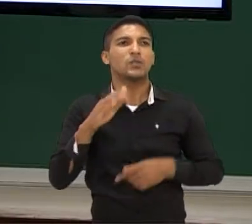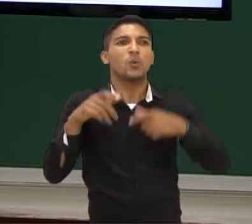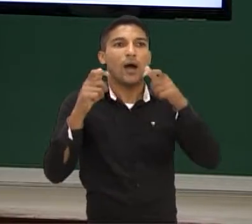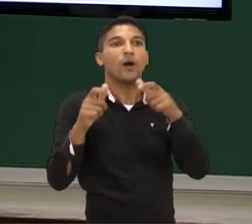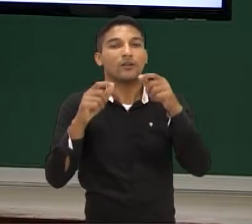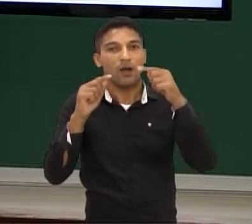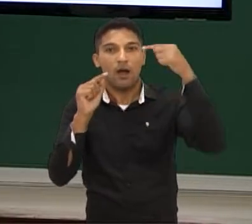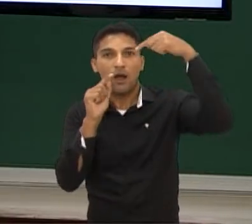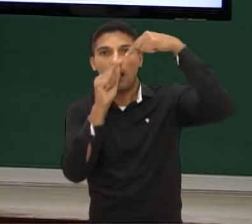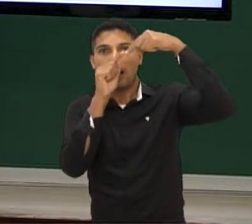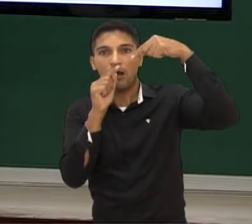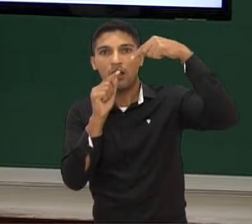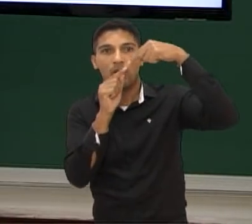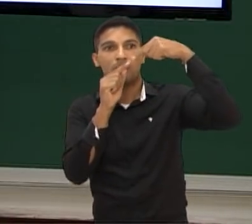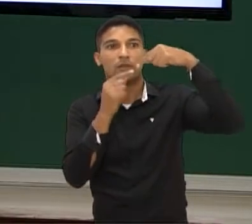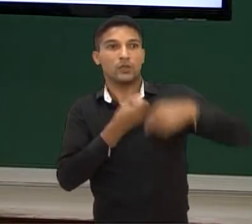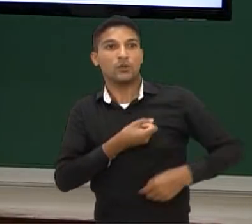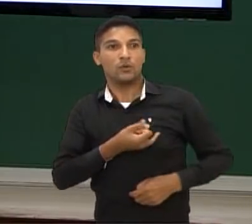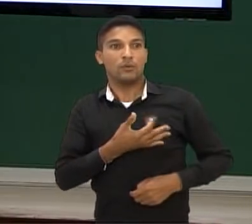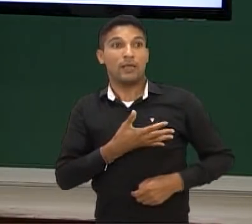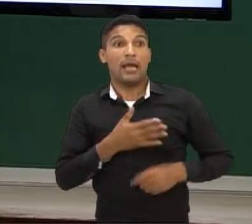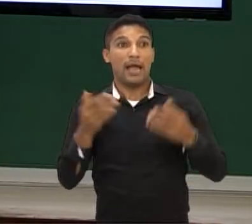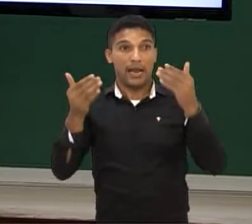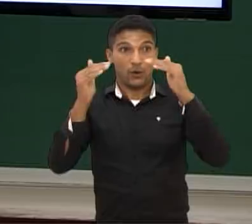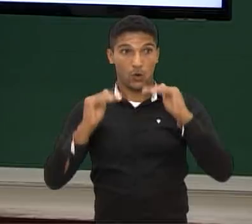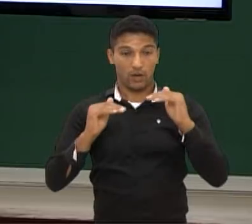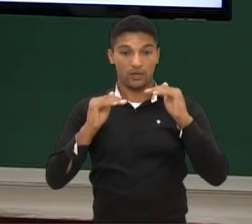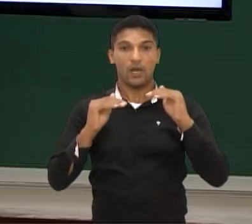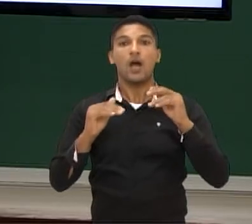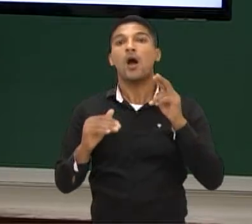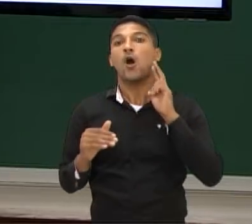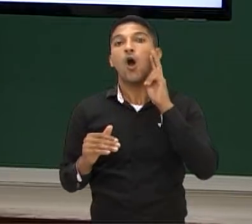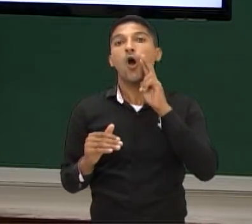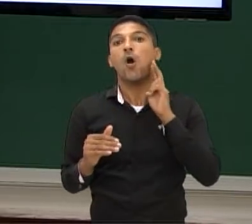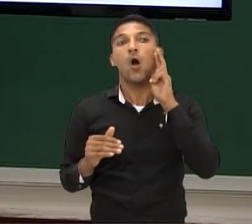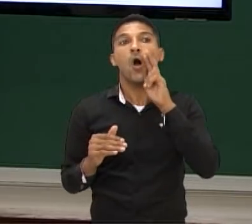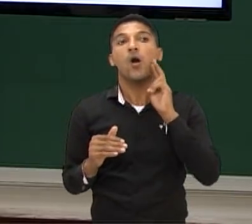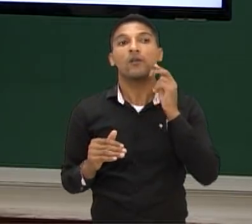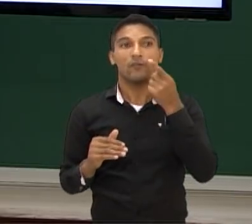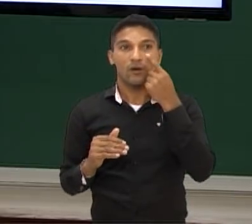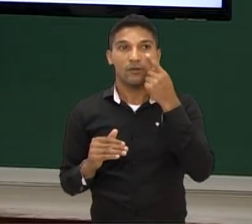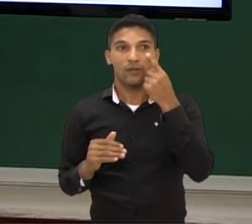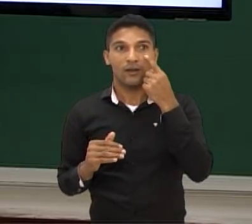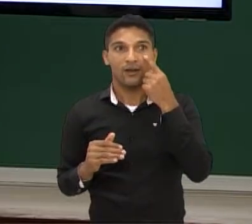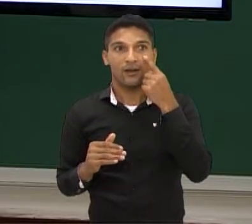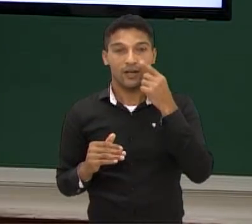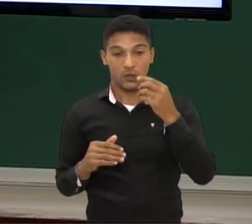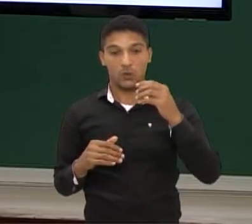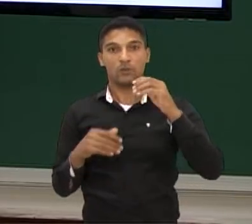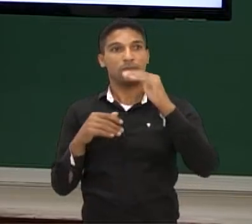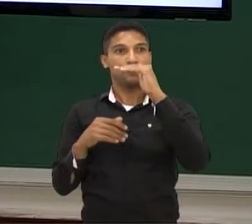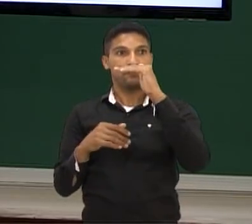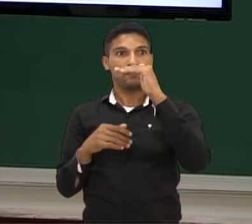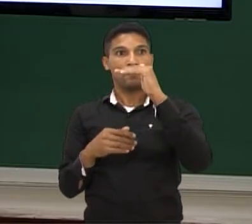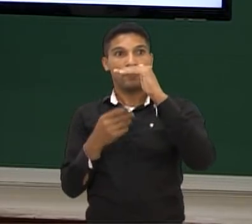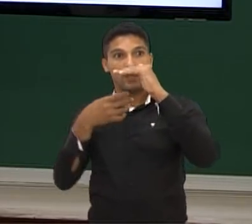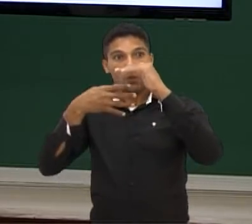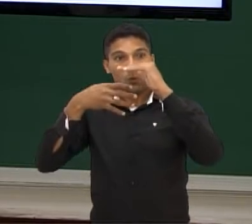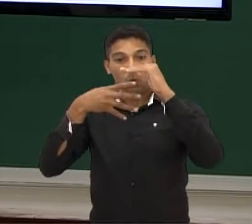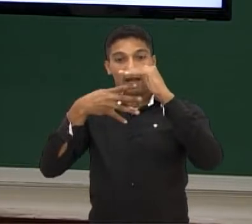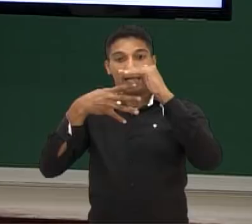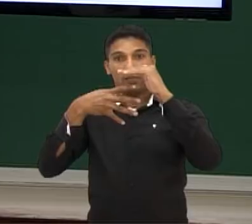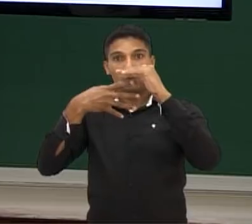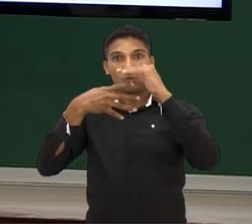cada um dos números. Agora, eu coloquei em rosa para aparecer o segundo resultado. 4 divididos por 4. Olha aqui na